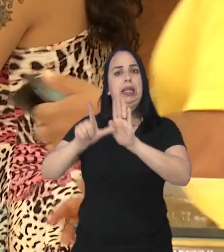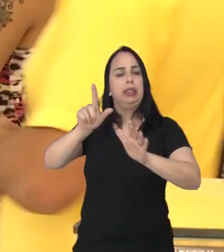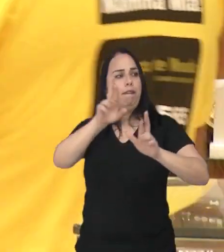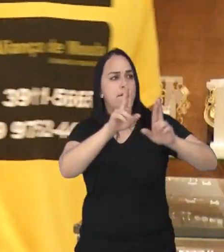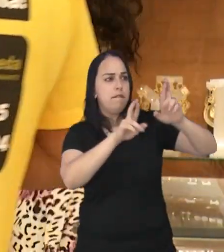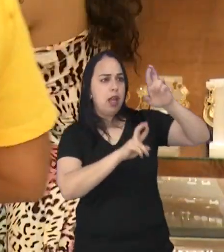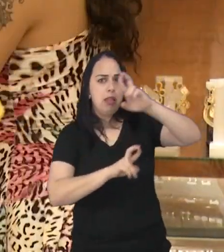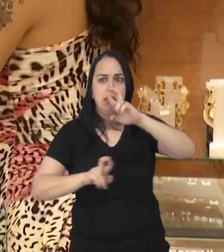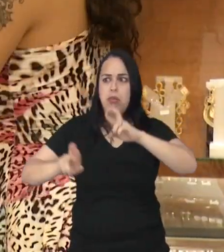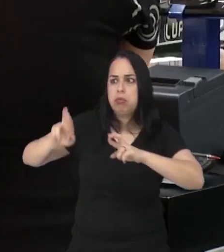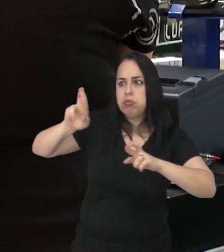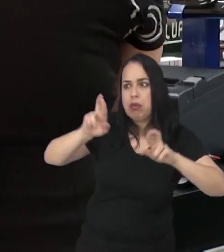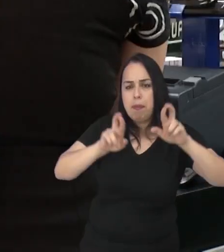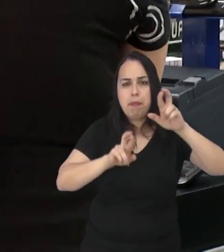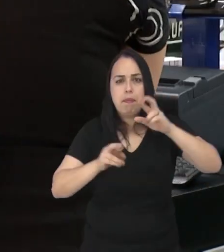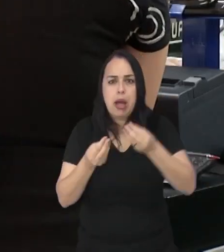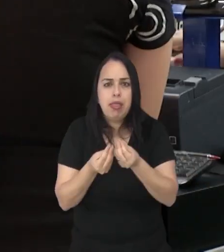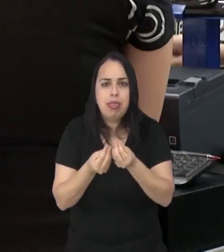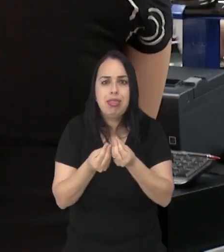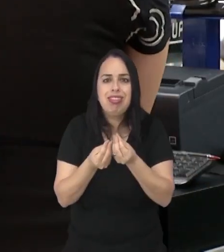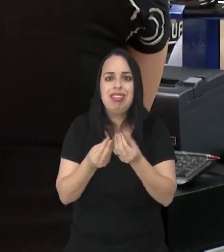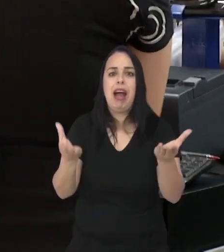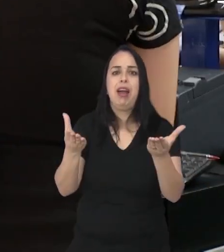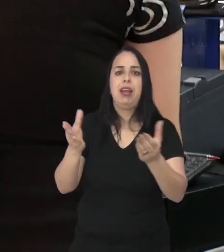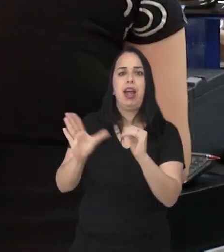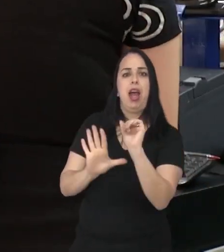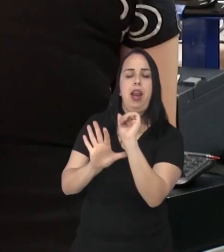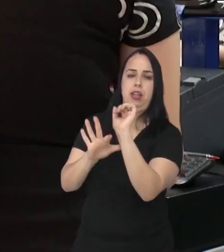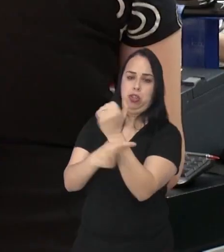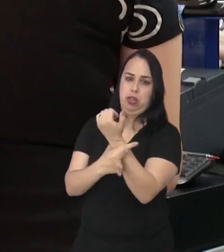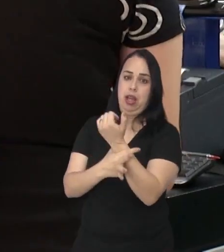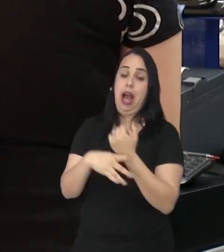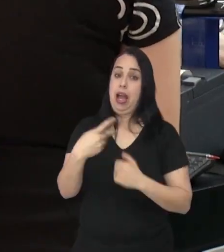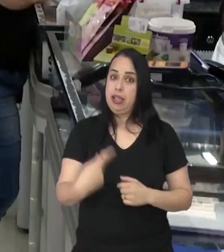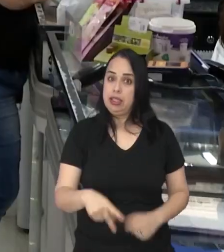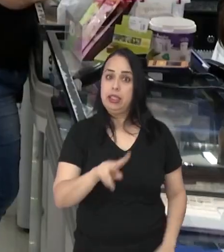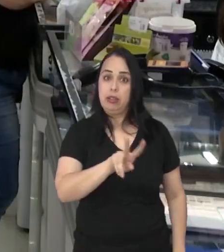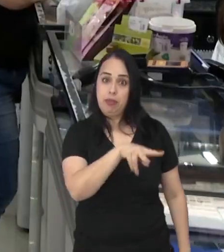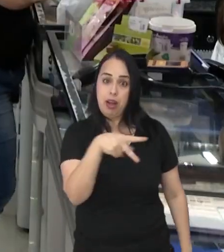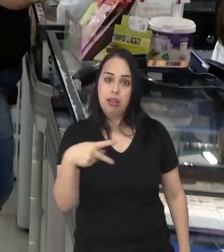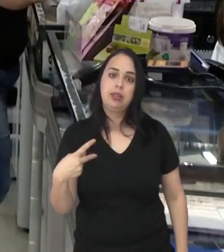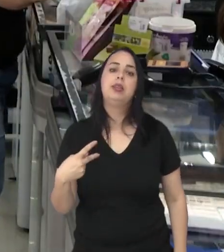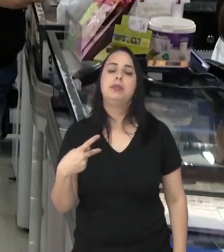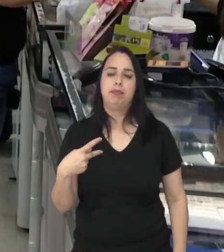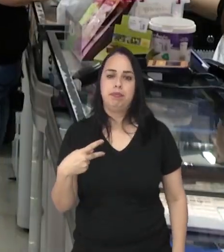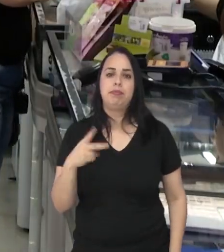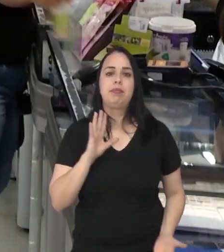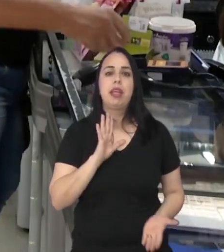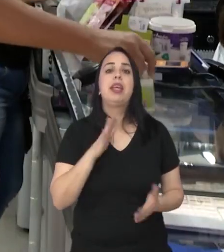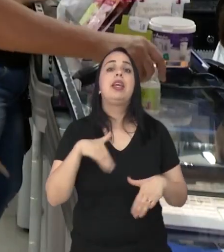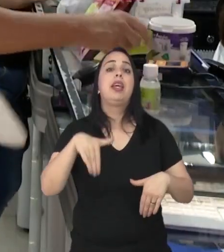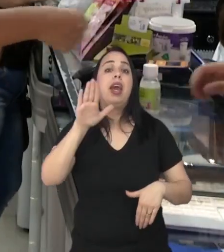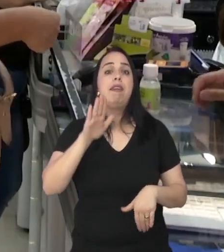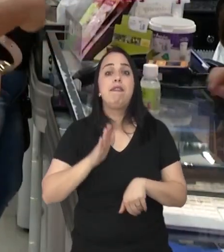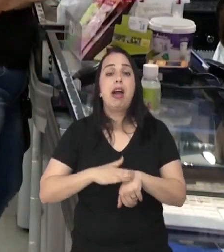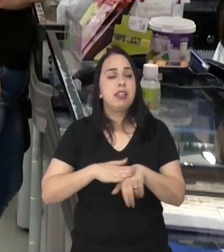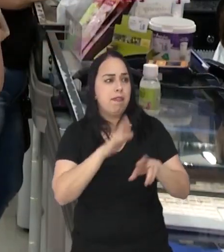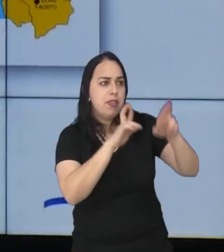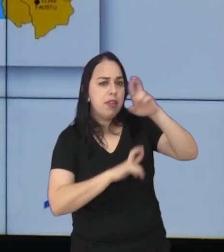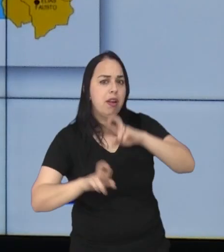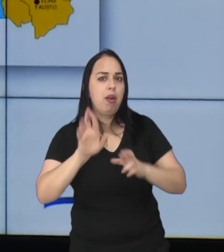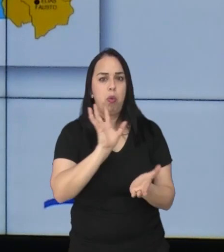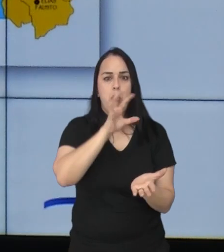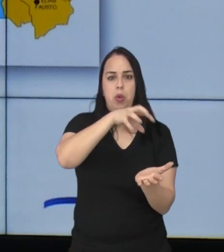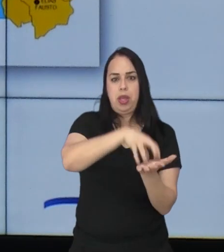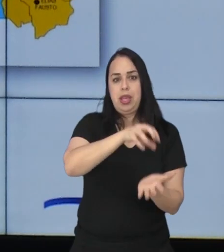por fiscalização, para garantir que o consumidor não seja lesado. Aqui na região, parte desse trabalho é